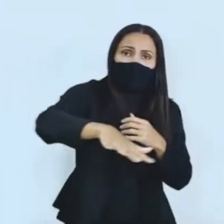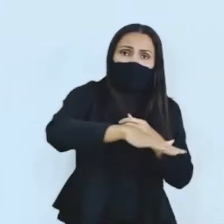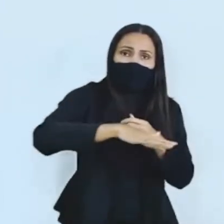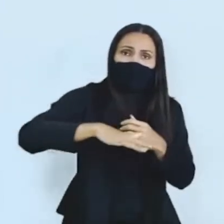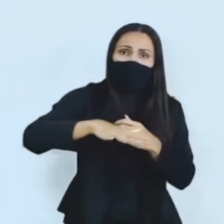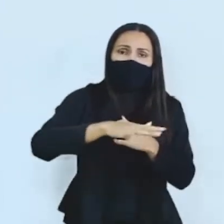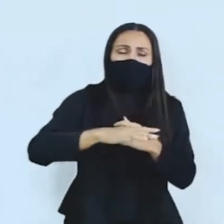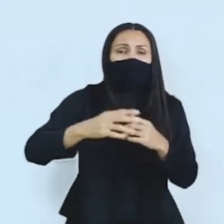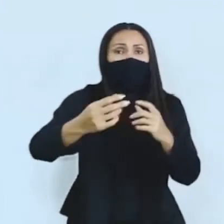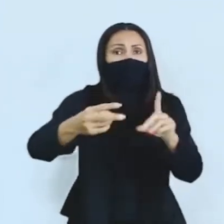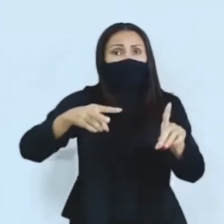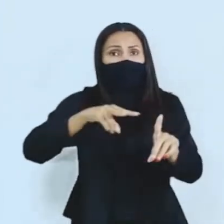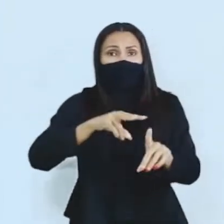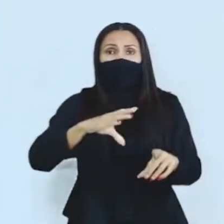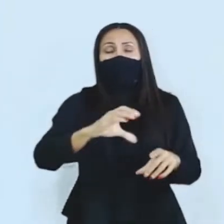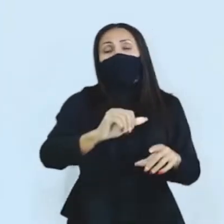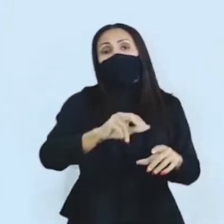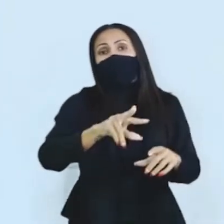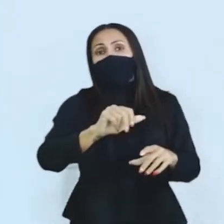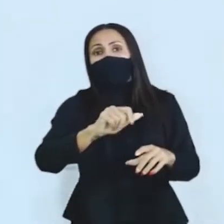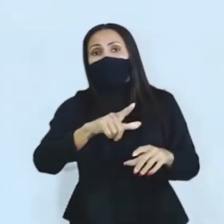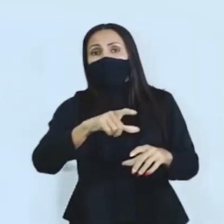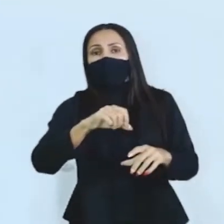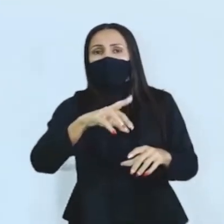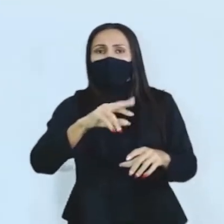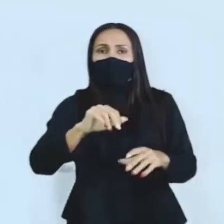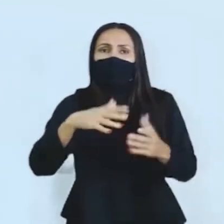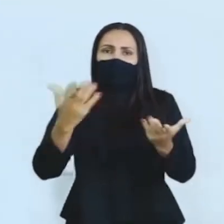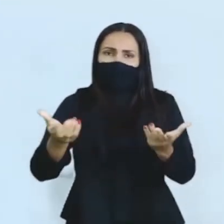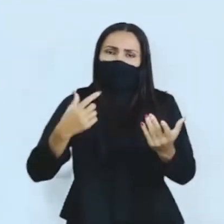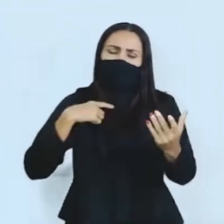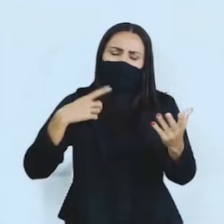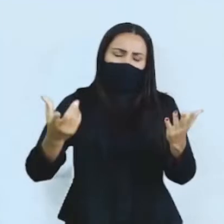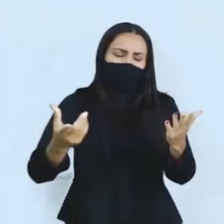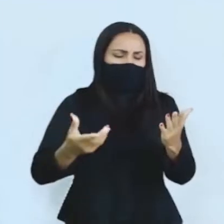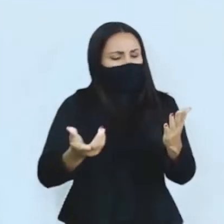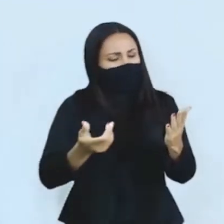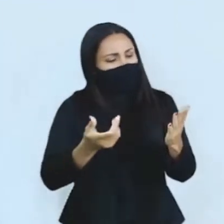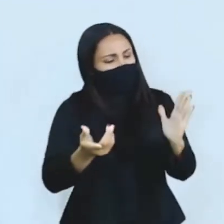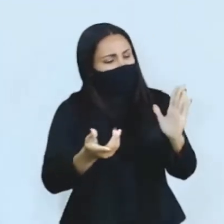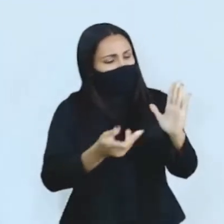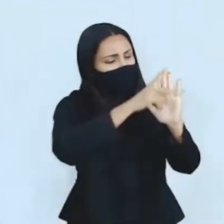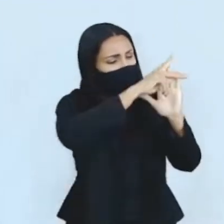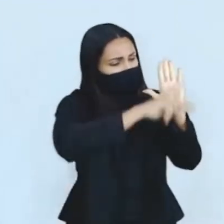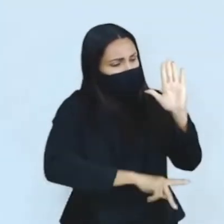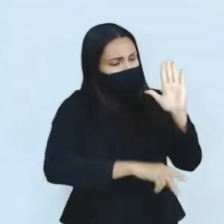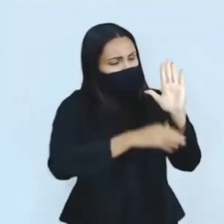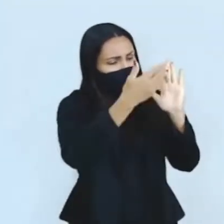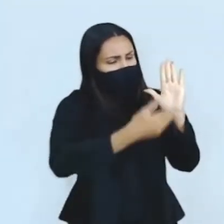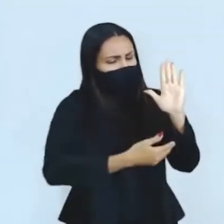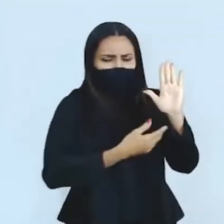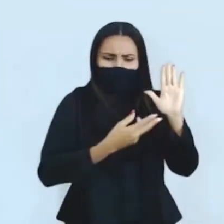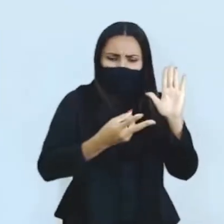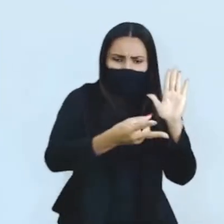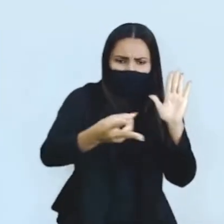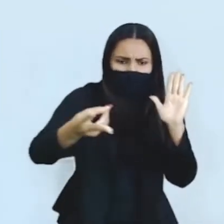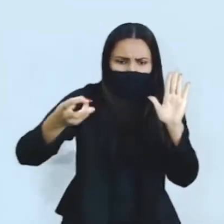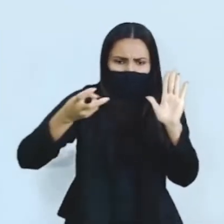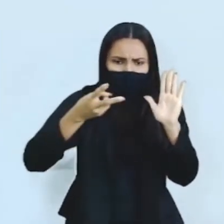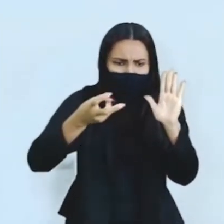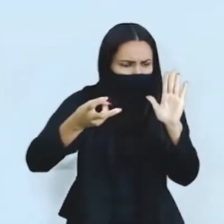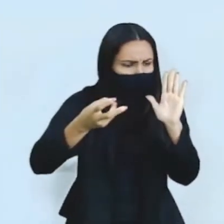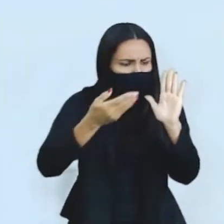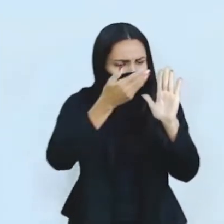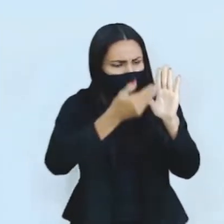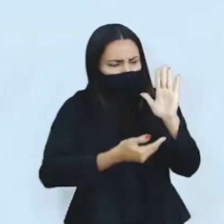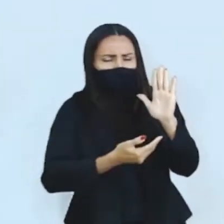uma perspectiva cavaleira. Então, quando você pega um projeto e você percebe, olha a perspectiva